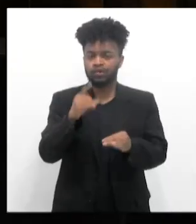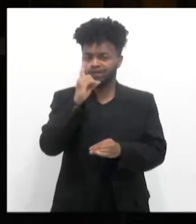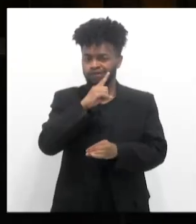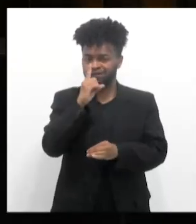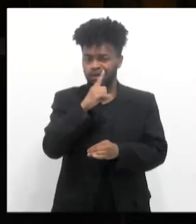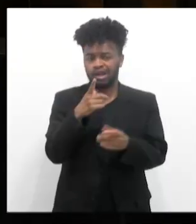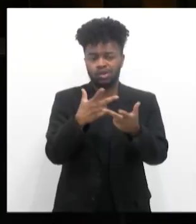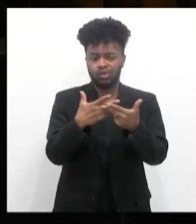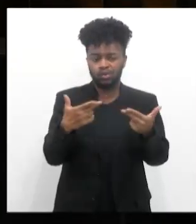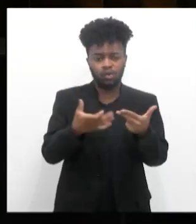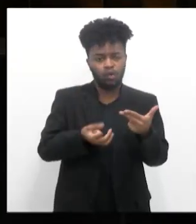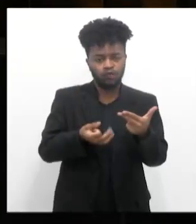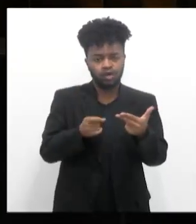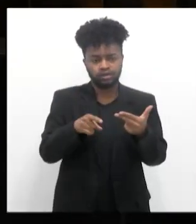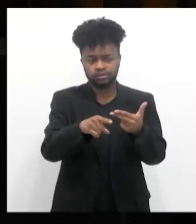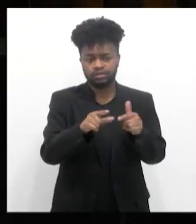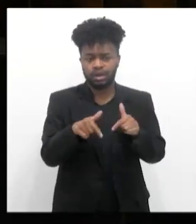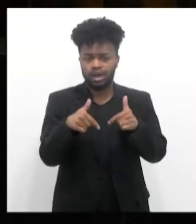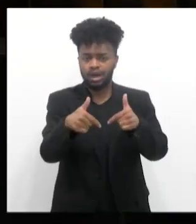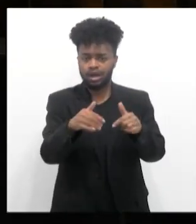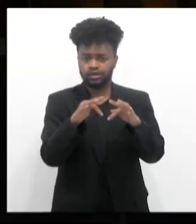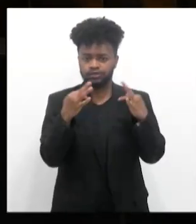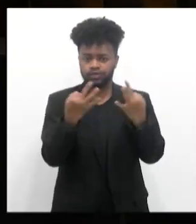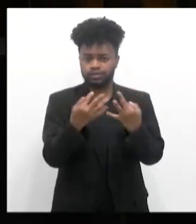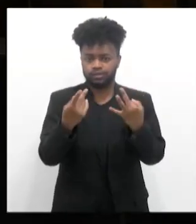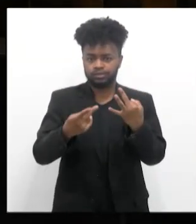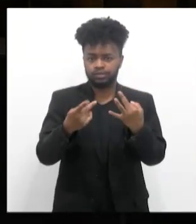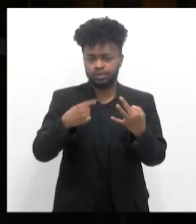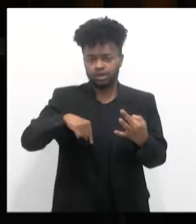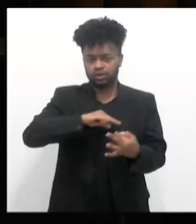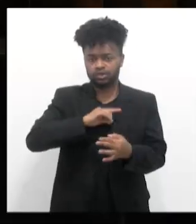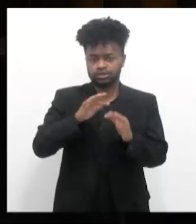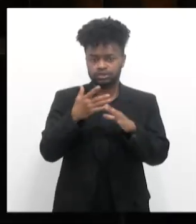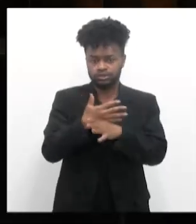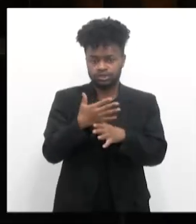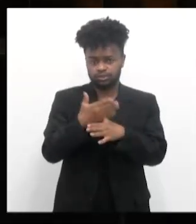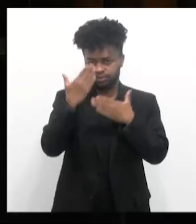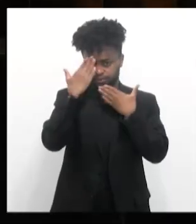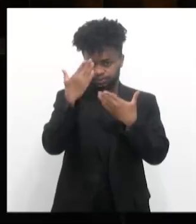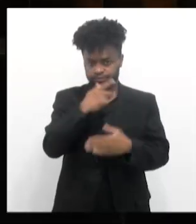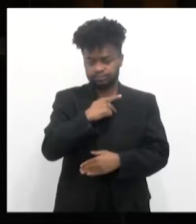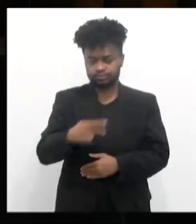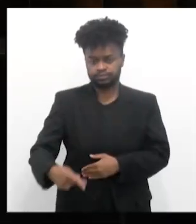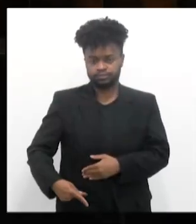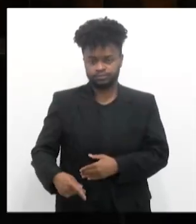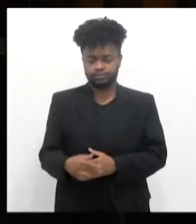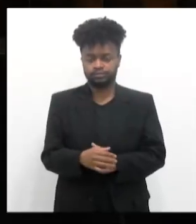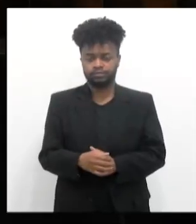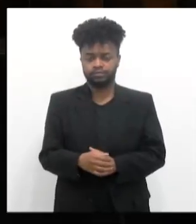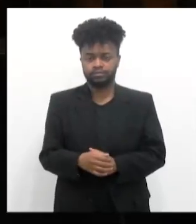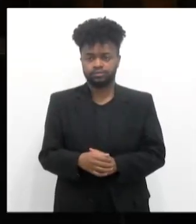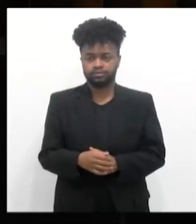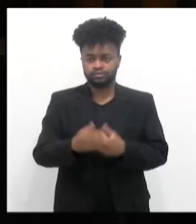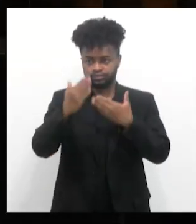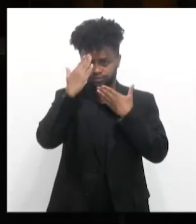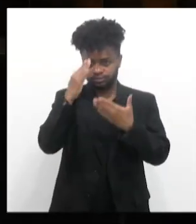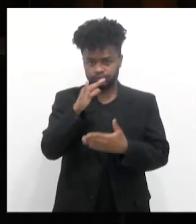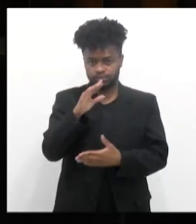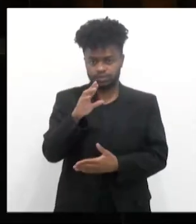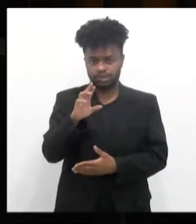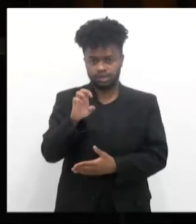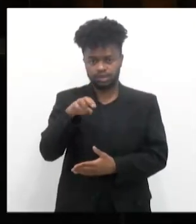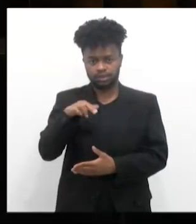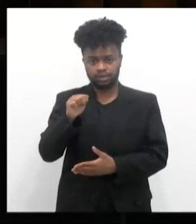irregularidades e covardia que essa família vem fazendo na nossa cidade. Obrigado, presidente. Obrigado, Renan Jordi,